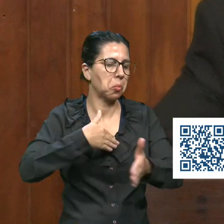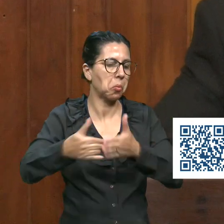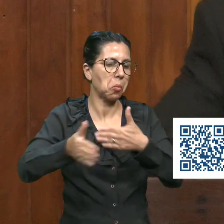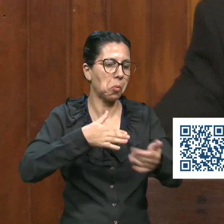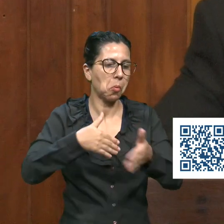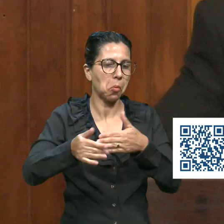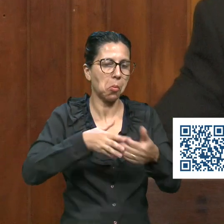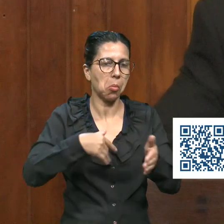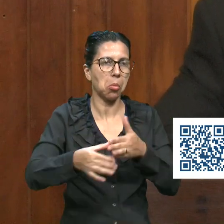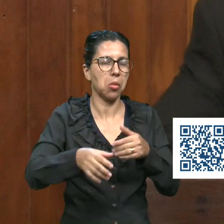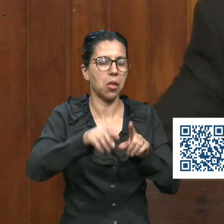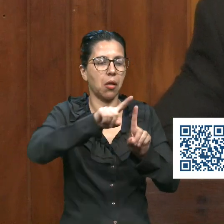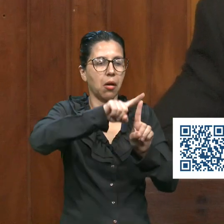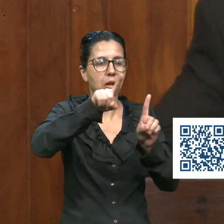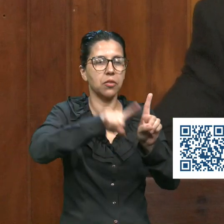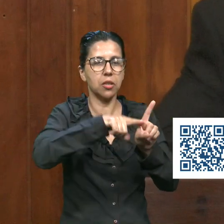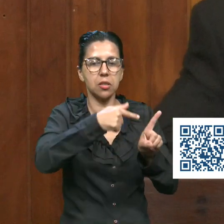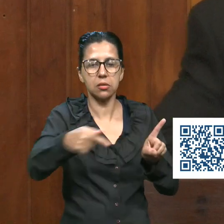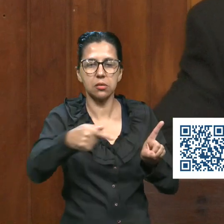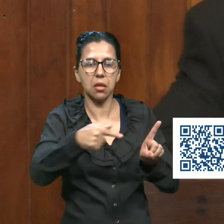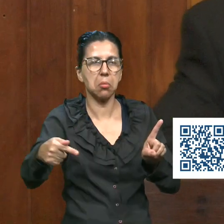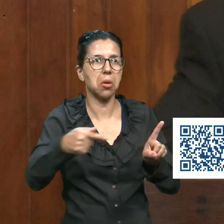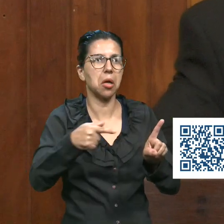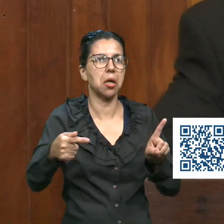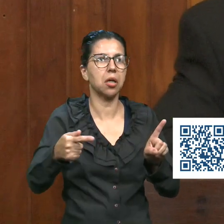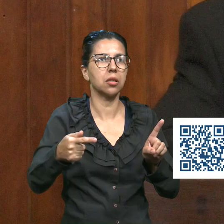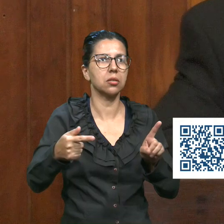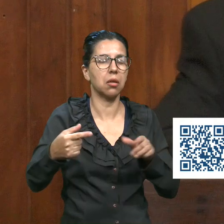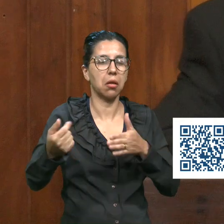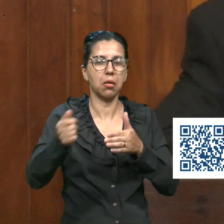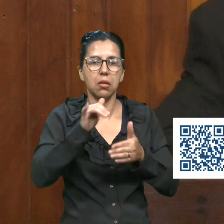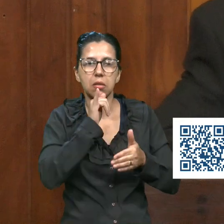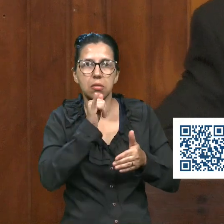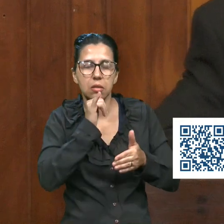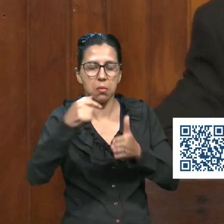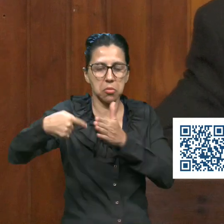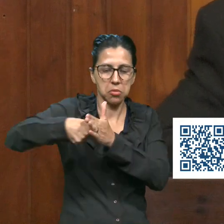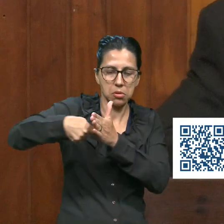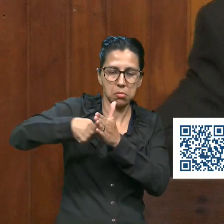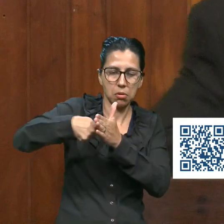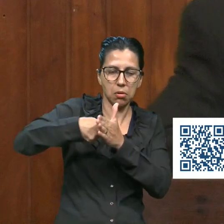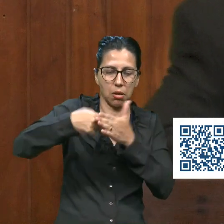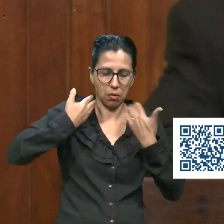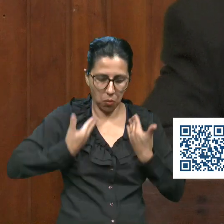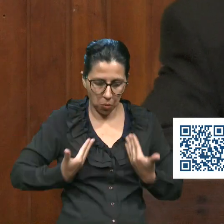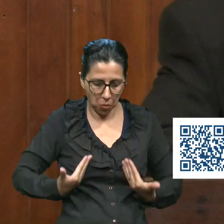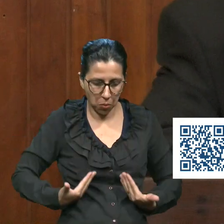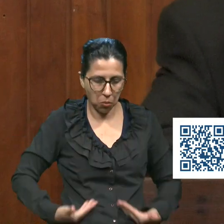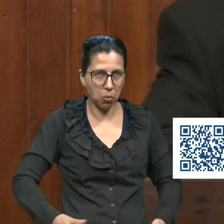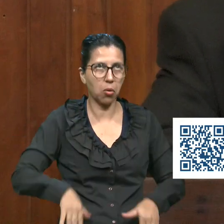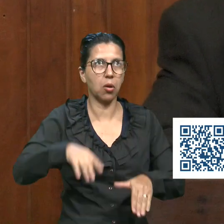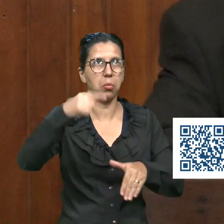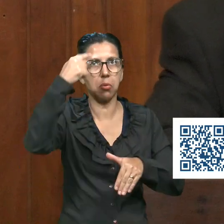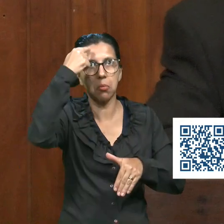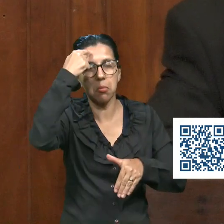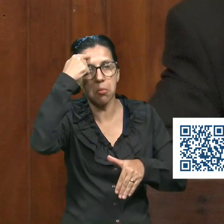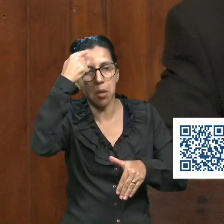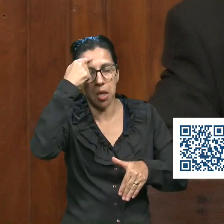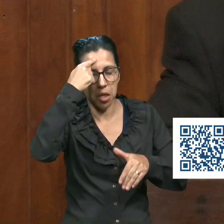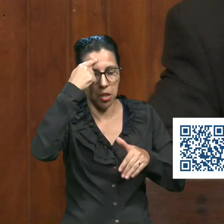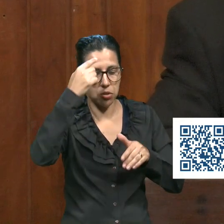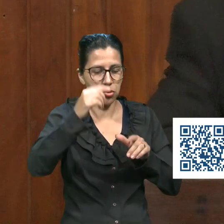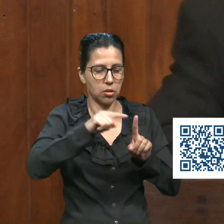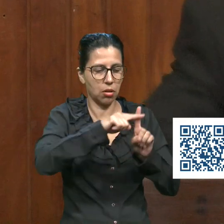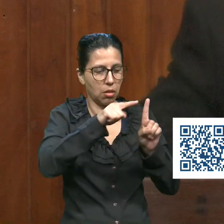de gestação, sem avaliar as condições físicas, psicológicas e sociais da criança e da mãe.